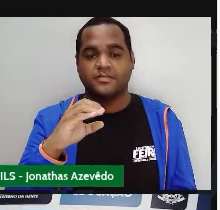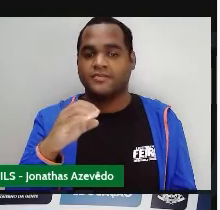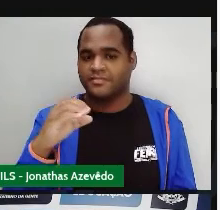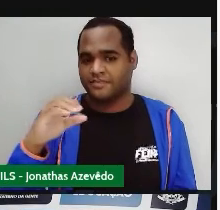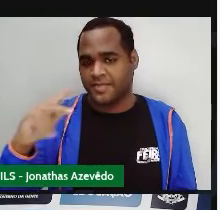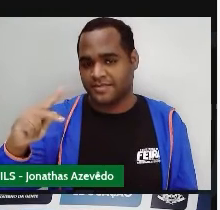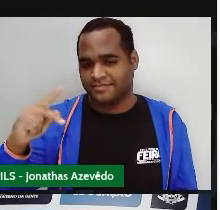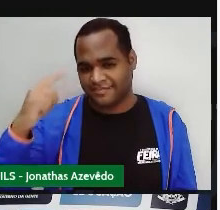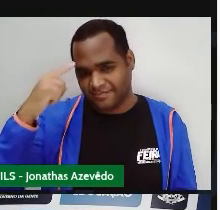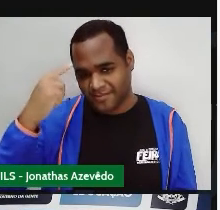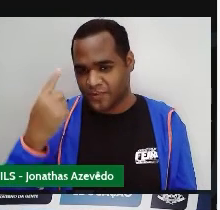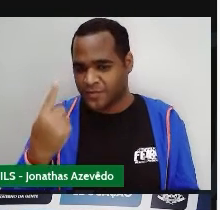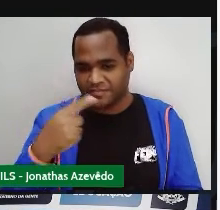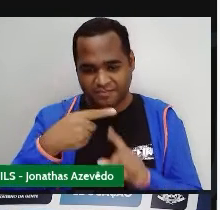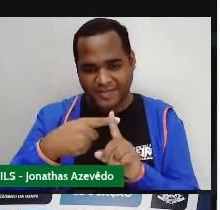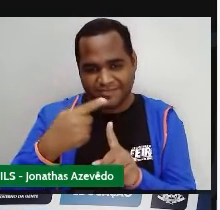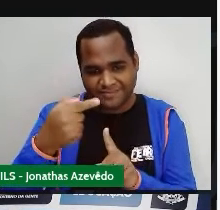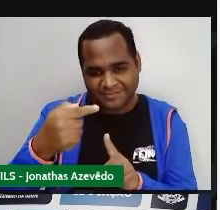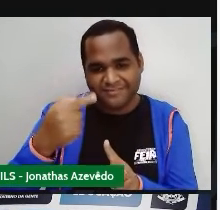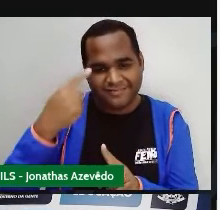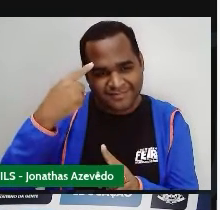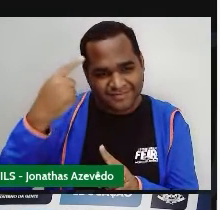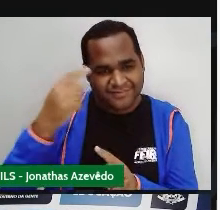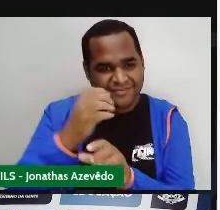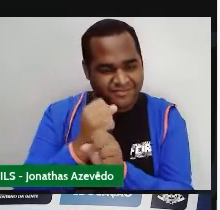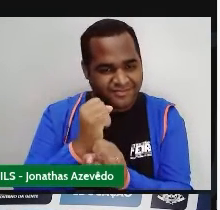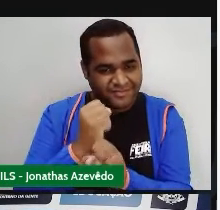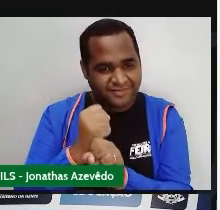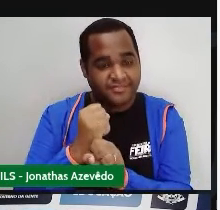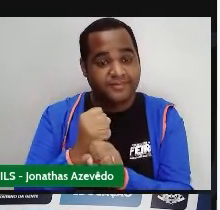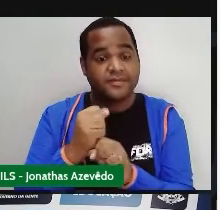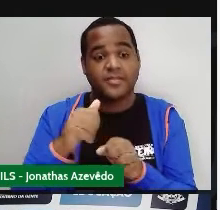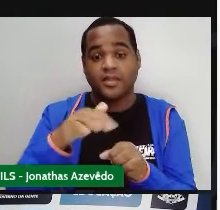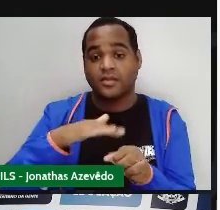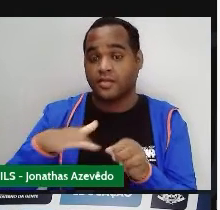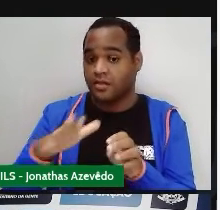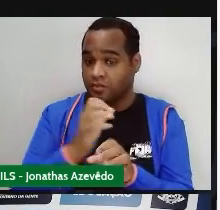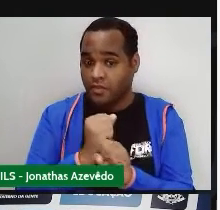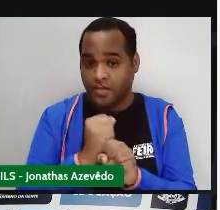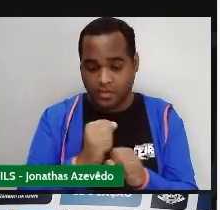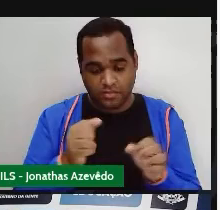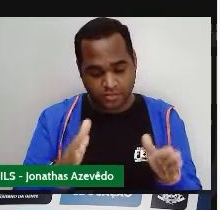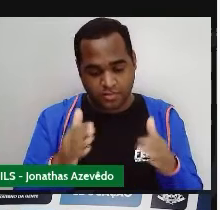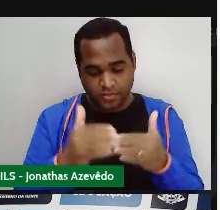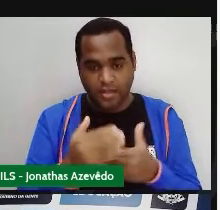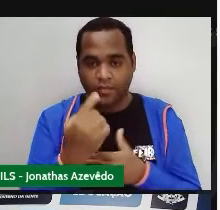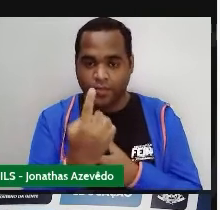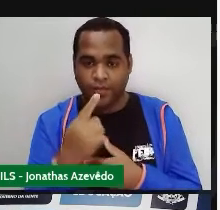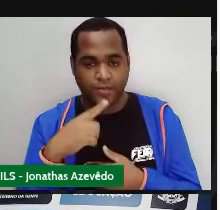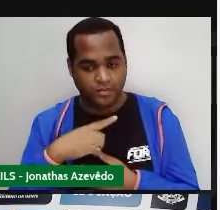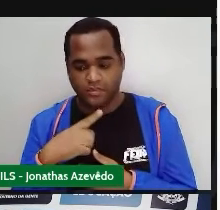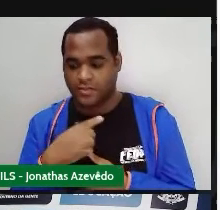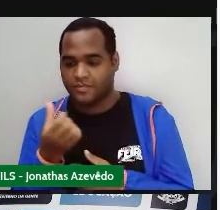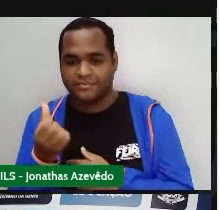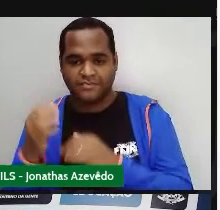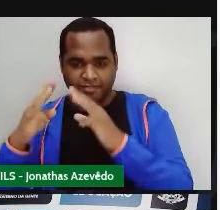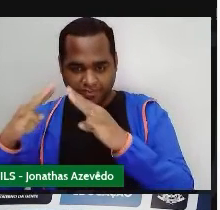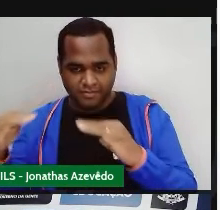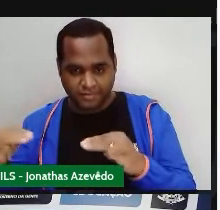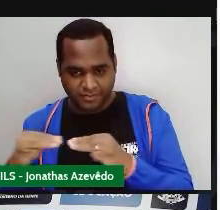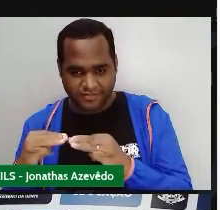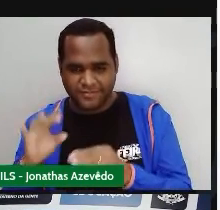vocês vai ficar um + 6 = 7 horas ou seja a quantidade de cubo seria um é de pirâmide seis